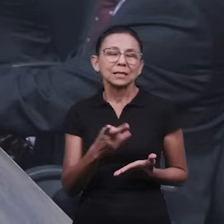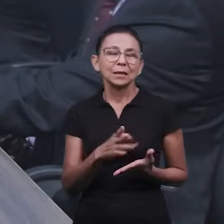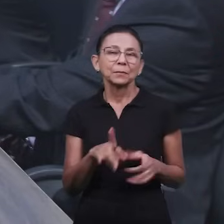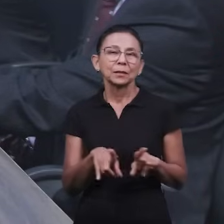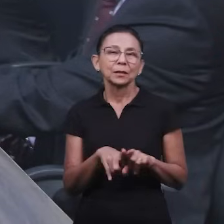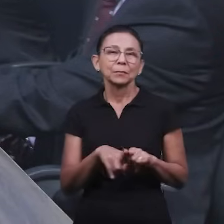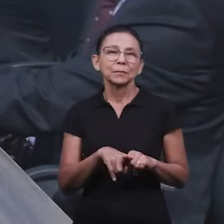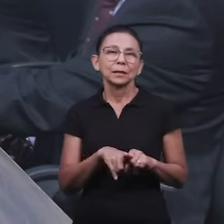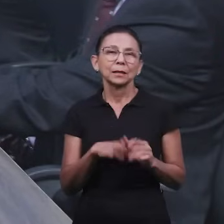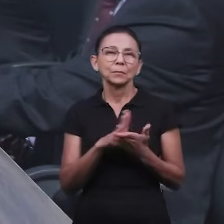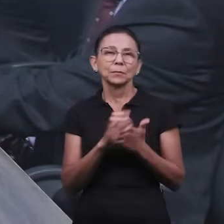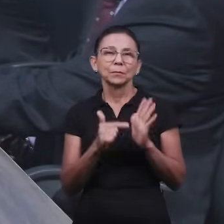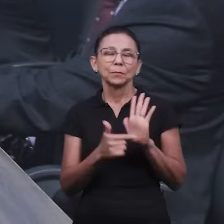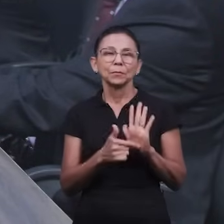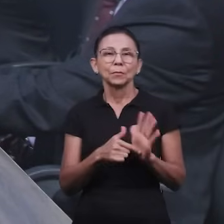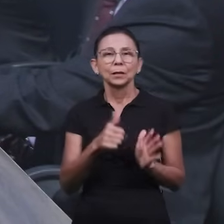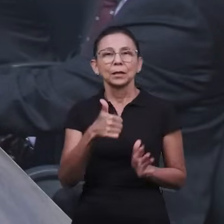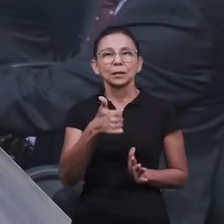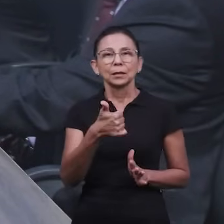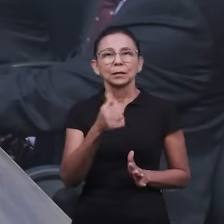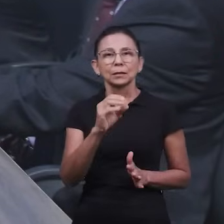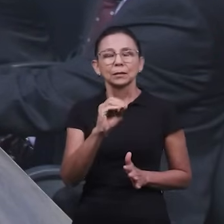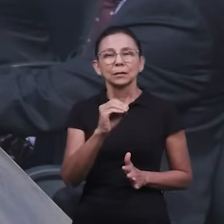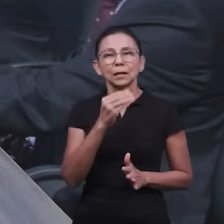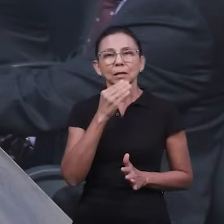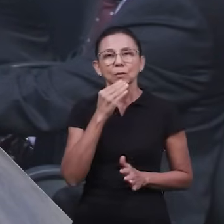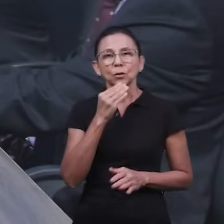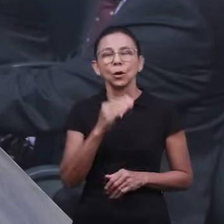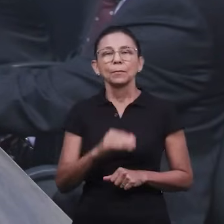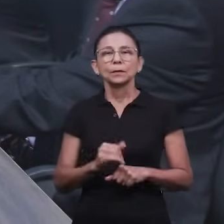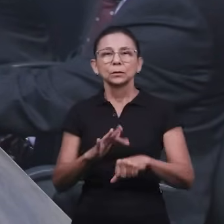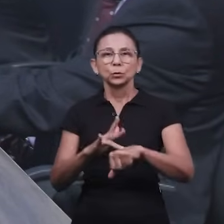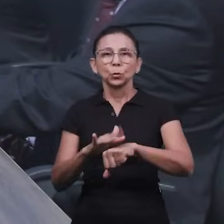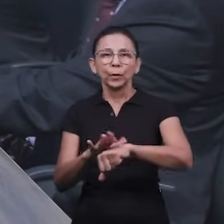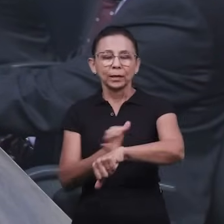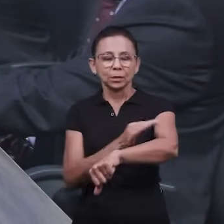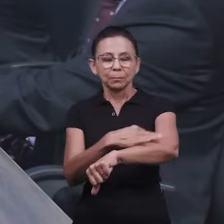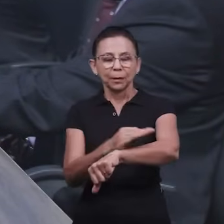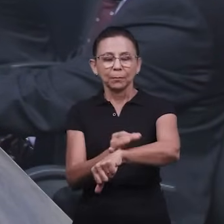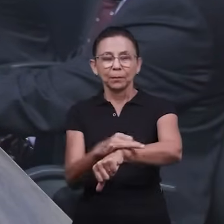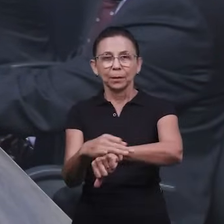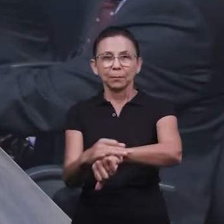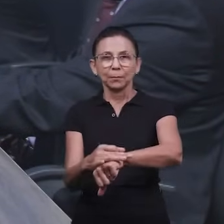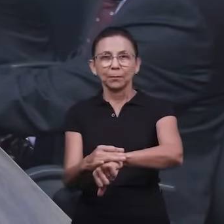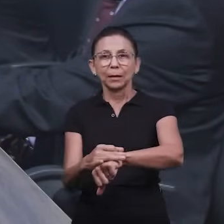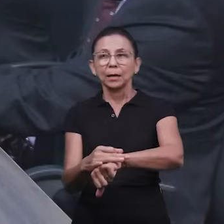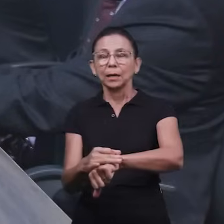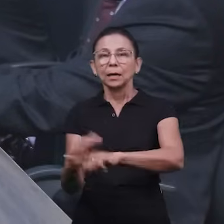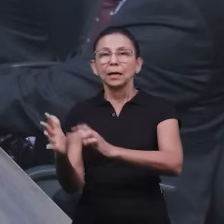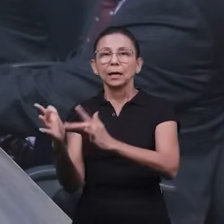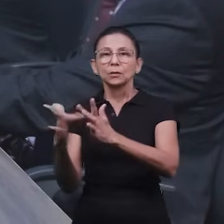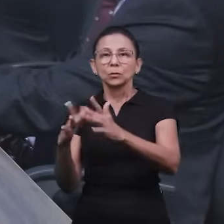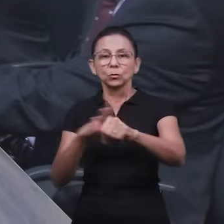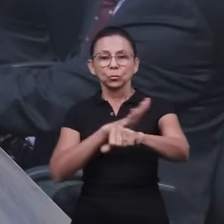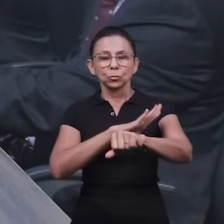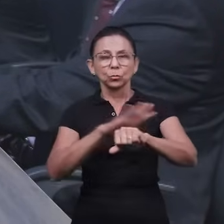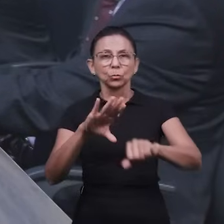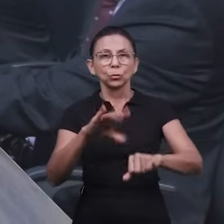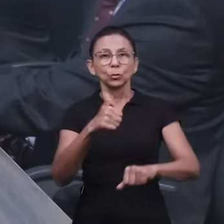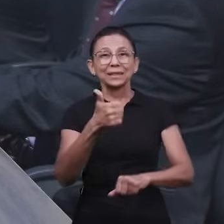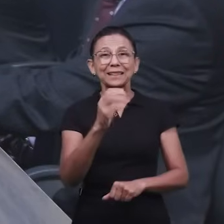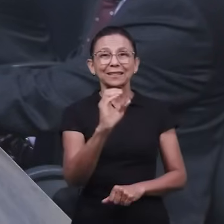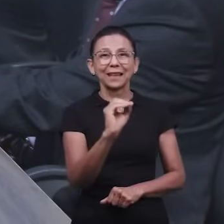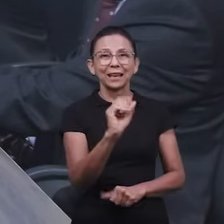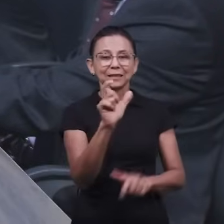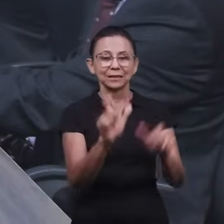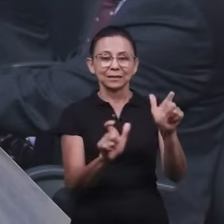leprosos que foram curados. Só um voltou para agradecer, né? Porque ele sabia que Deus não é um Deus de uma bênção